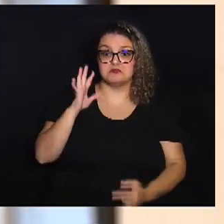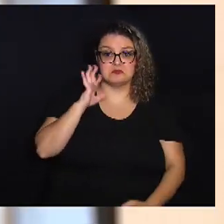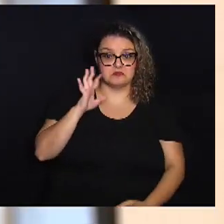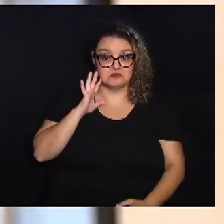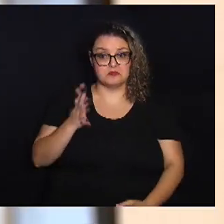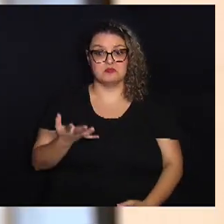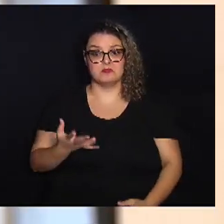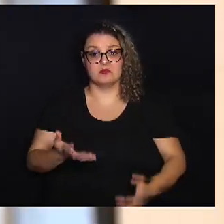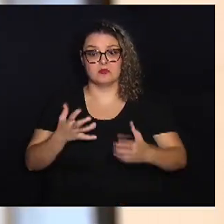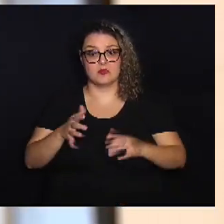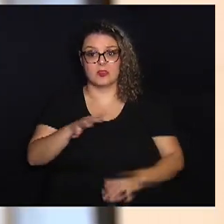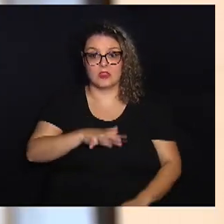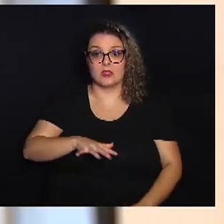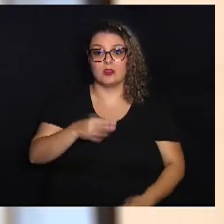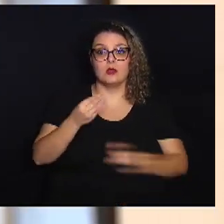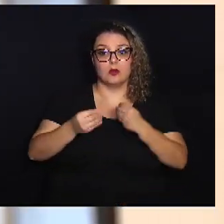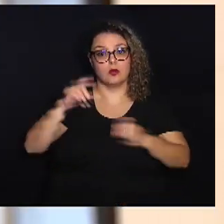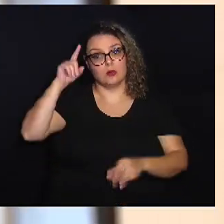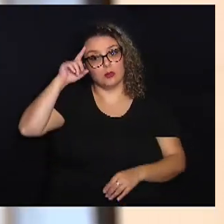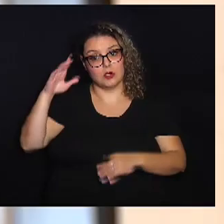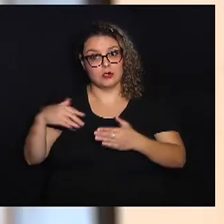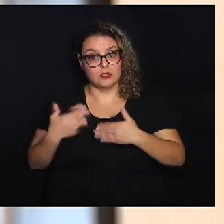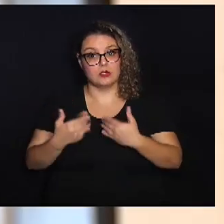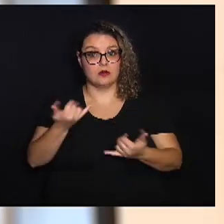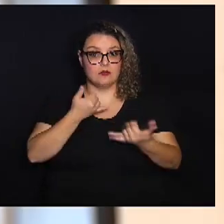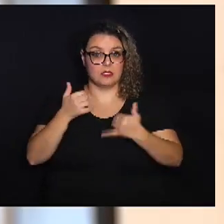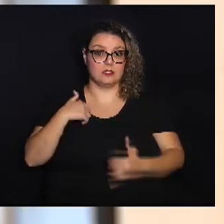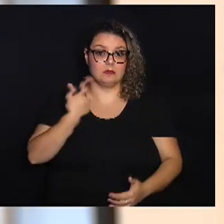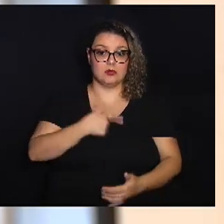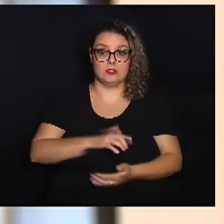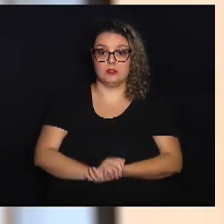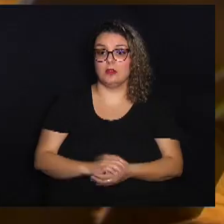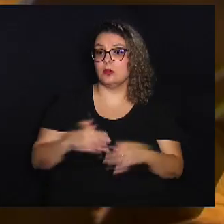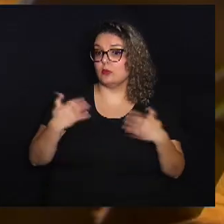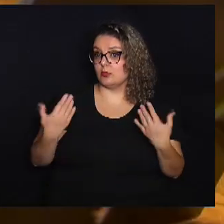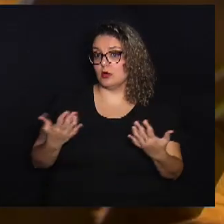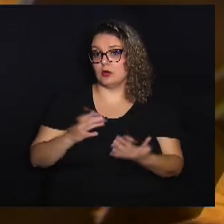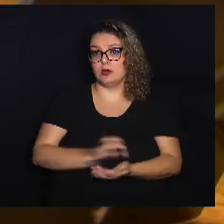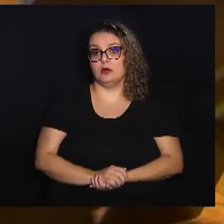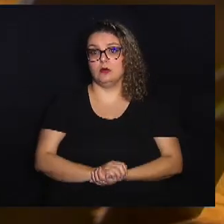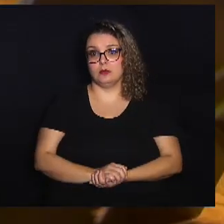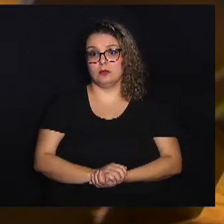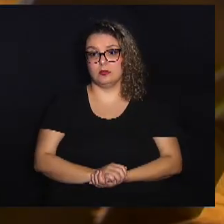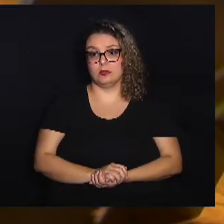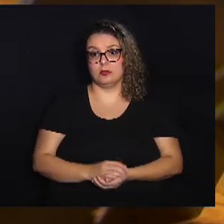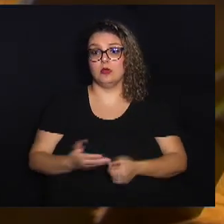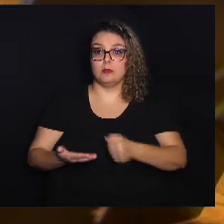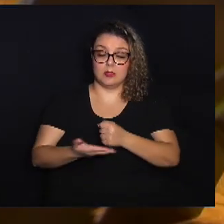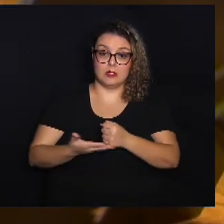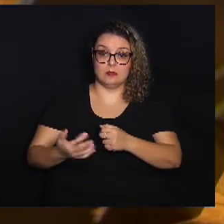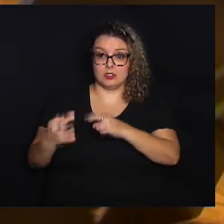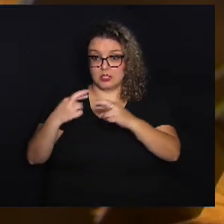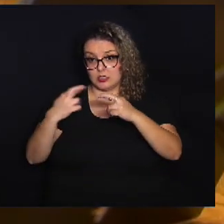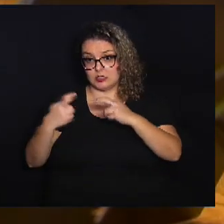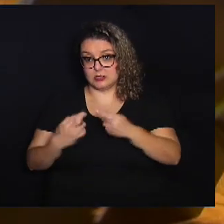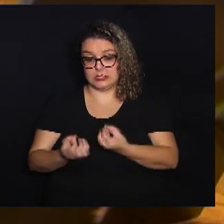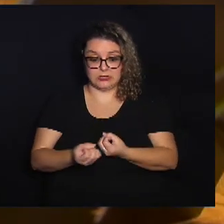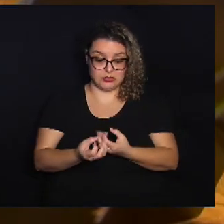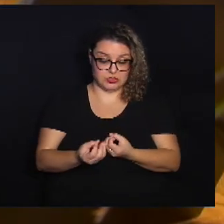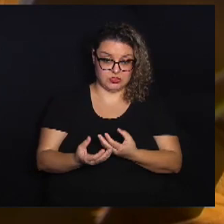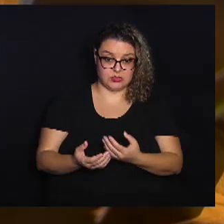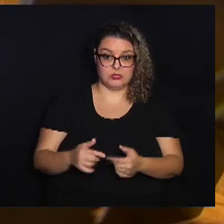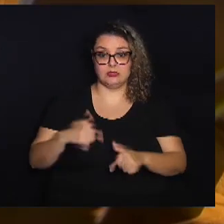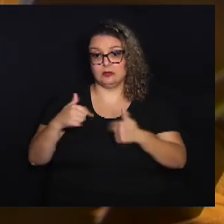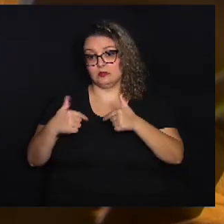quero seguir. Como que é o dia a dia? Conta pra gente. Bom, basicamente são análise de dados, então a gente trabalha